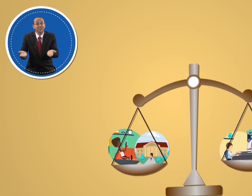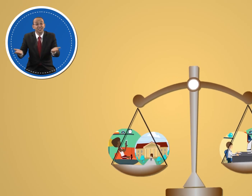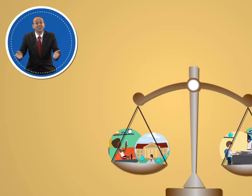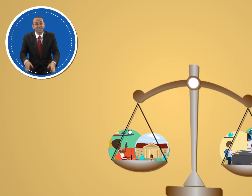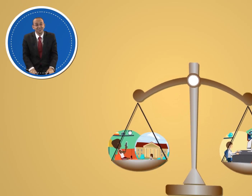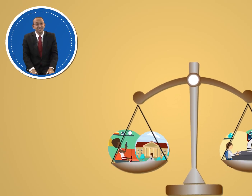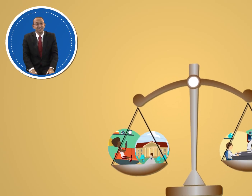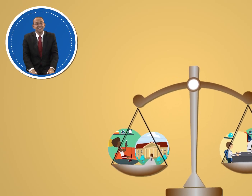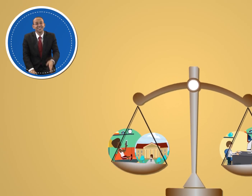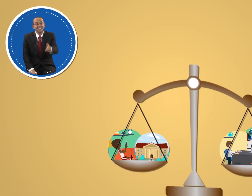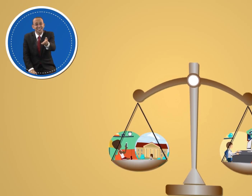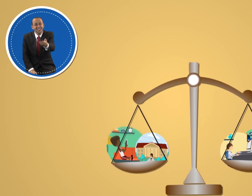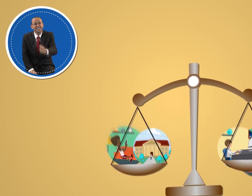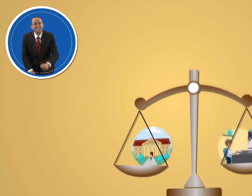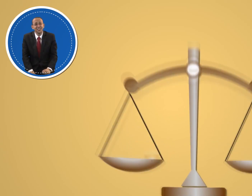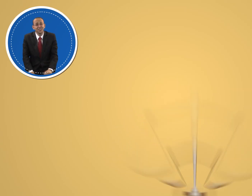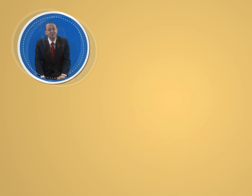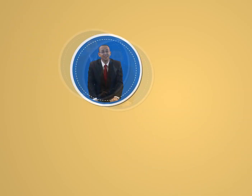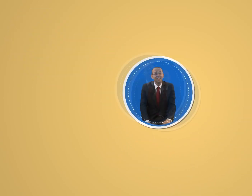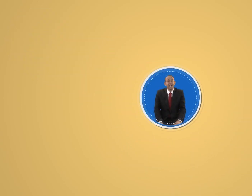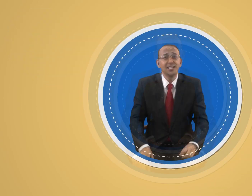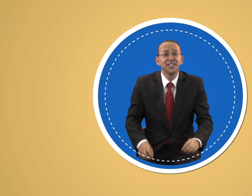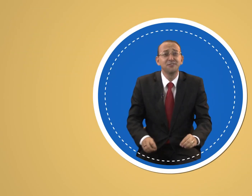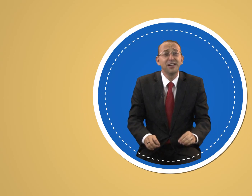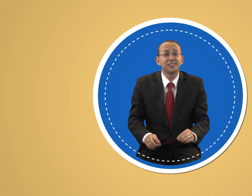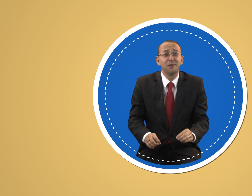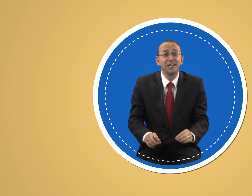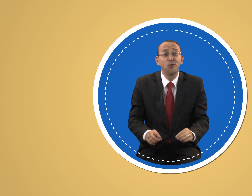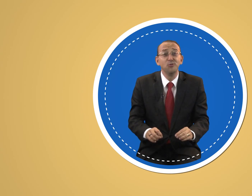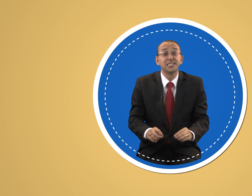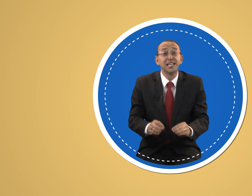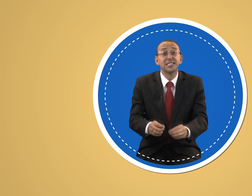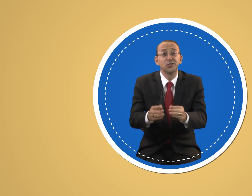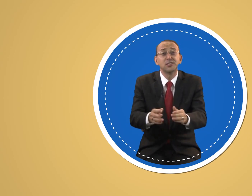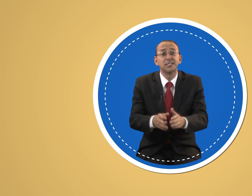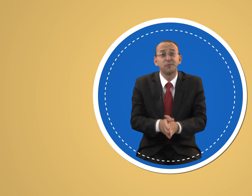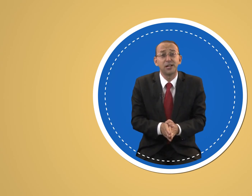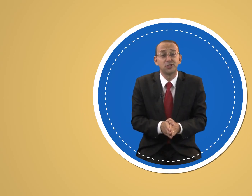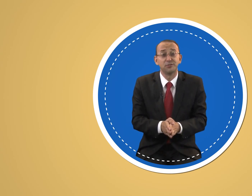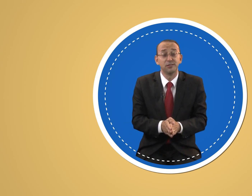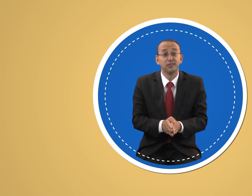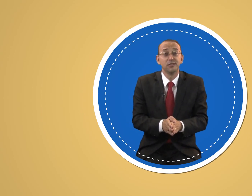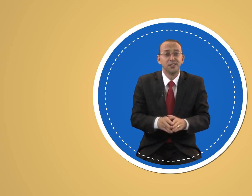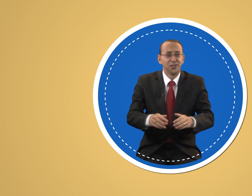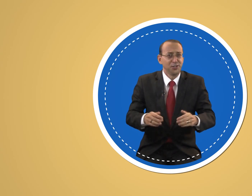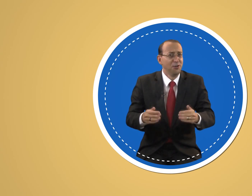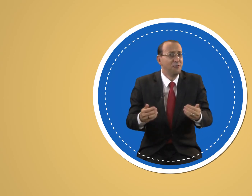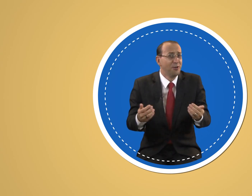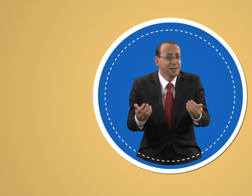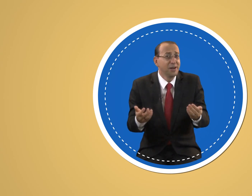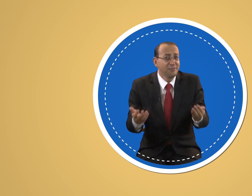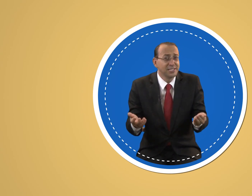áreas das nossas vidas nesse sentido a gente vai trabalhar alguns quesitos nesse aplicativo